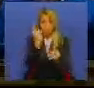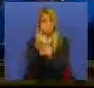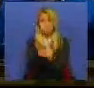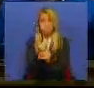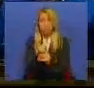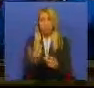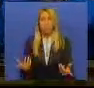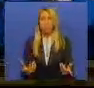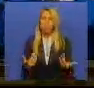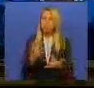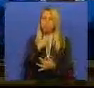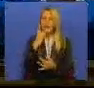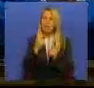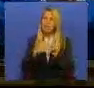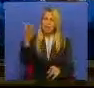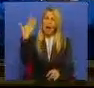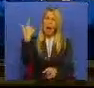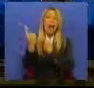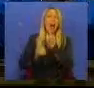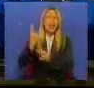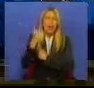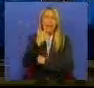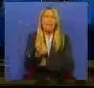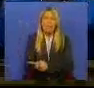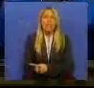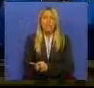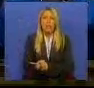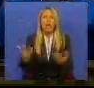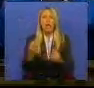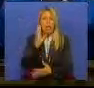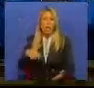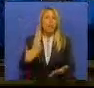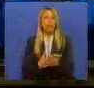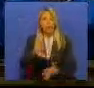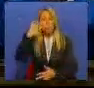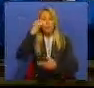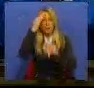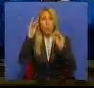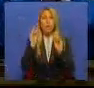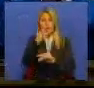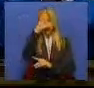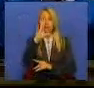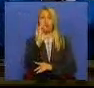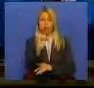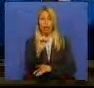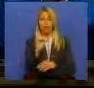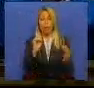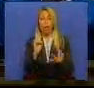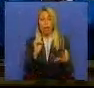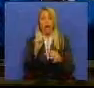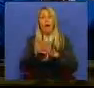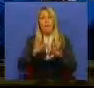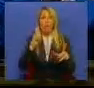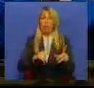Curiosamente, como alguém, aliás, recentemente dizia, o que crucifica o ensino do Estado, do ponto de vista da sua